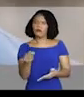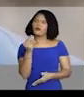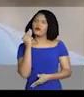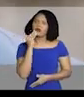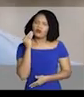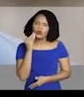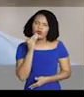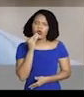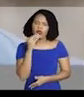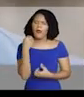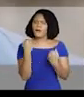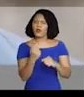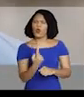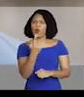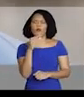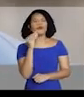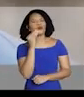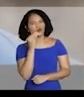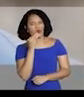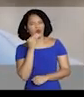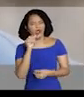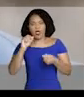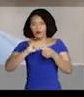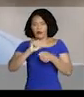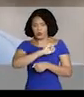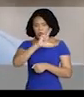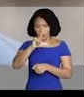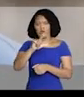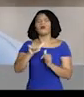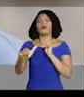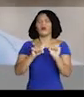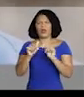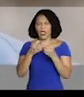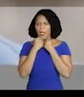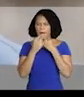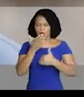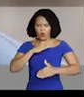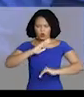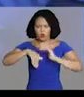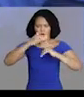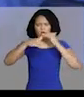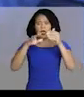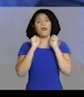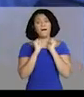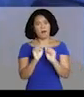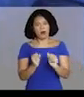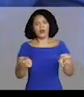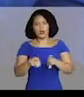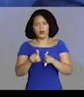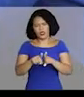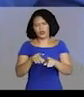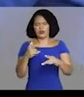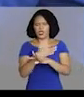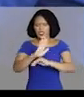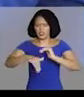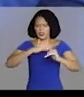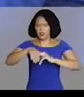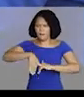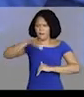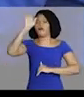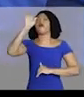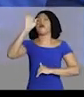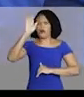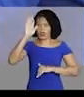Me dê uma oportunidade, só preciso de uma oportunidade para fazer com que São Luís funcione, funcione bem, para que a gente possa fazer nossa cidade se desenvolver cada